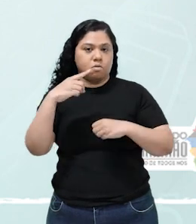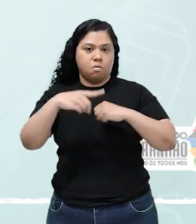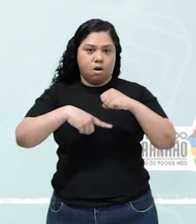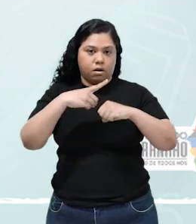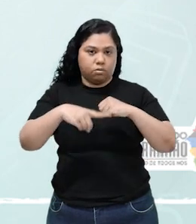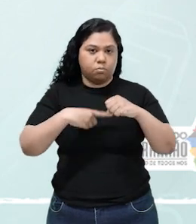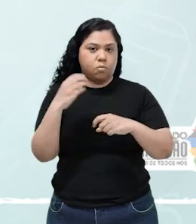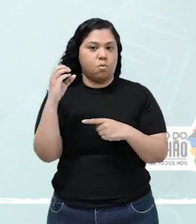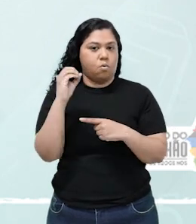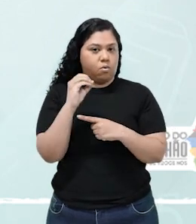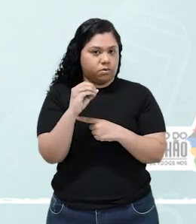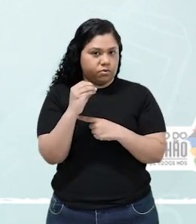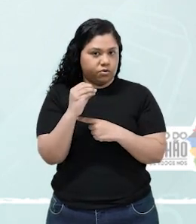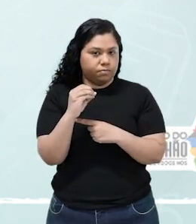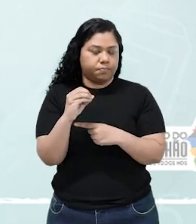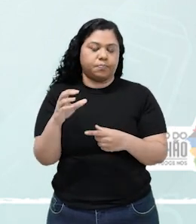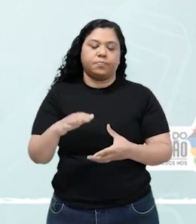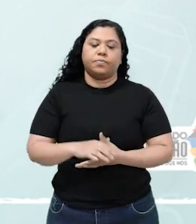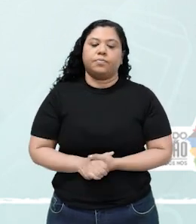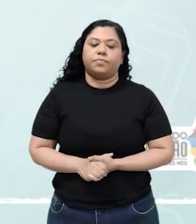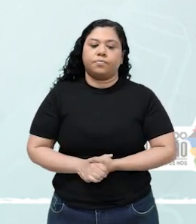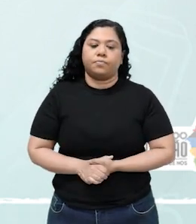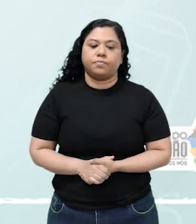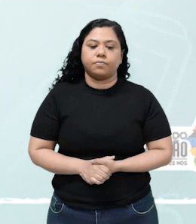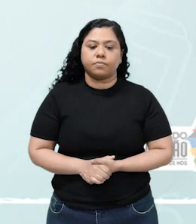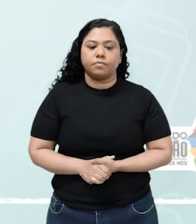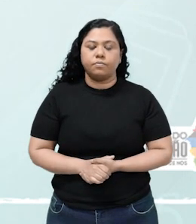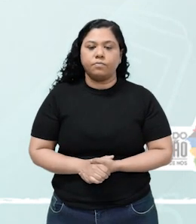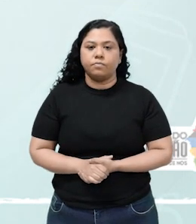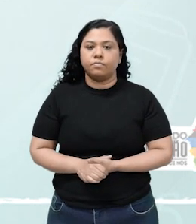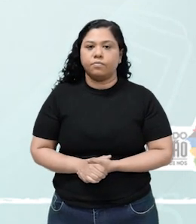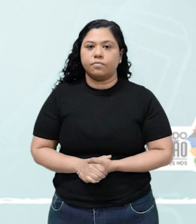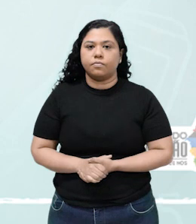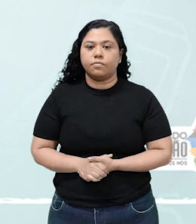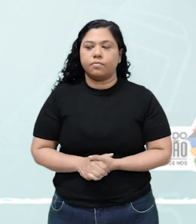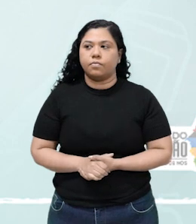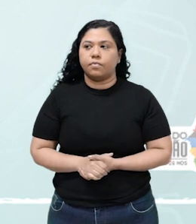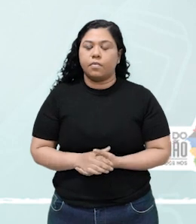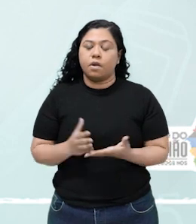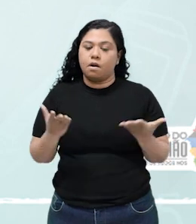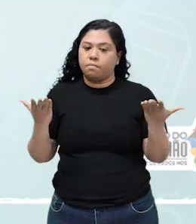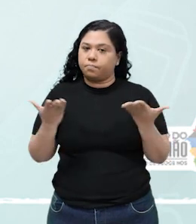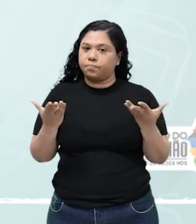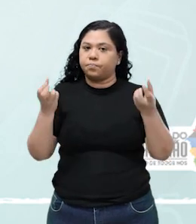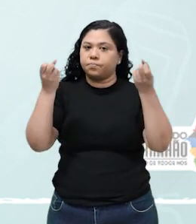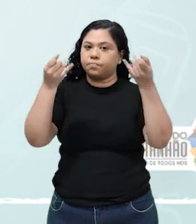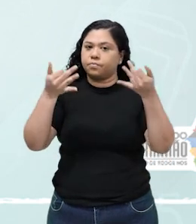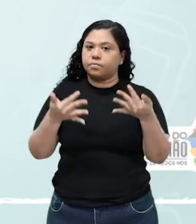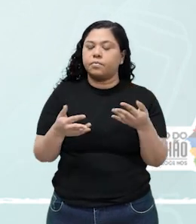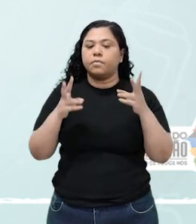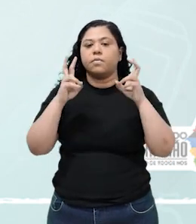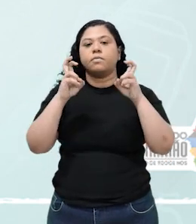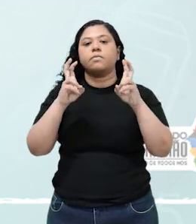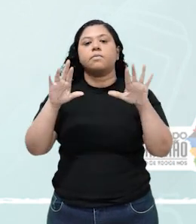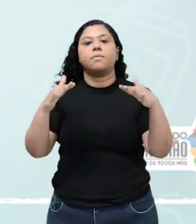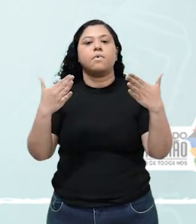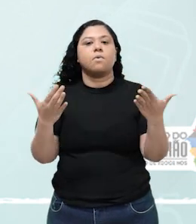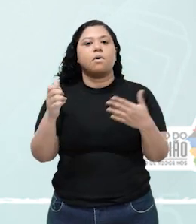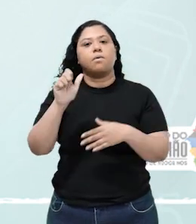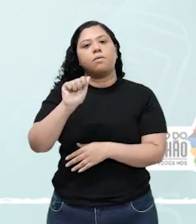Então, função oxigenada. Vamos trabalhar agora a função aldeído, turma.